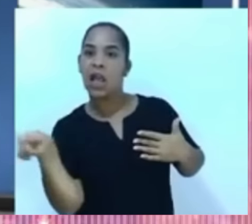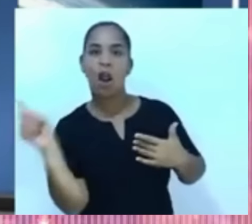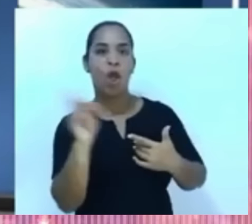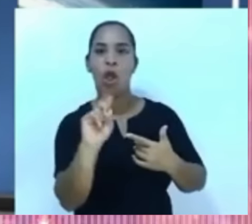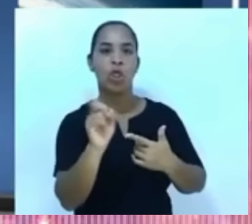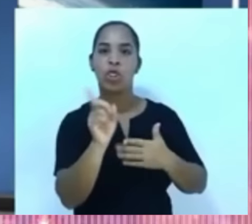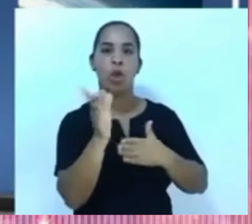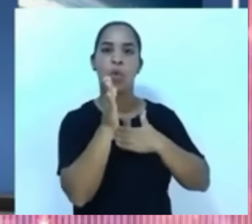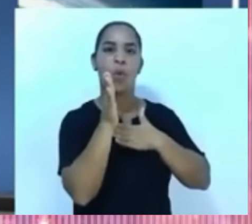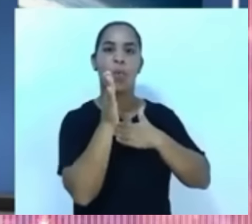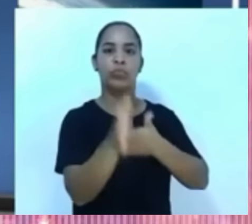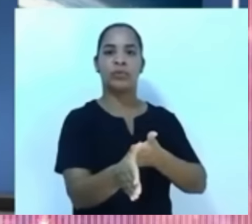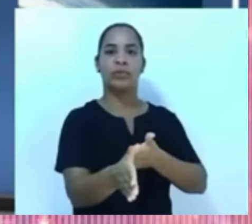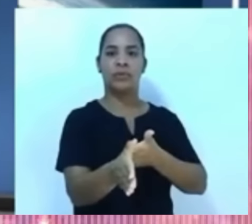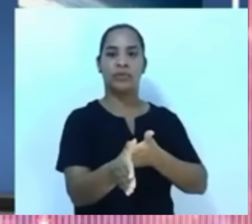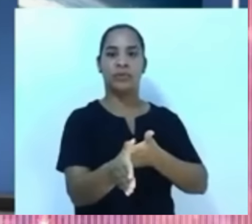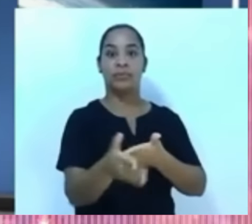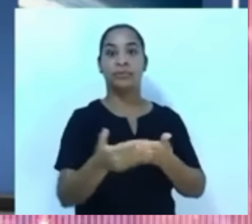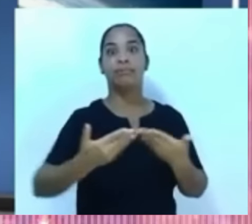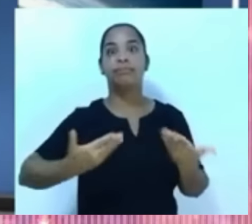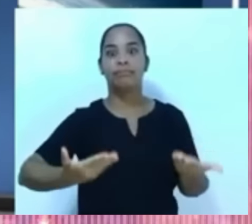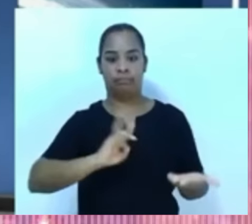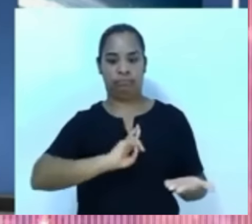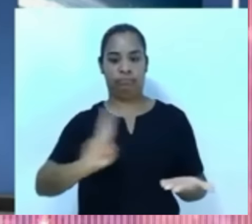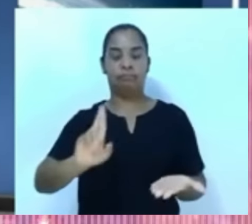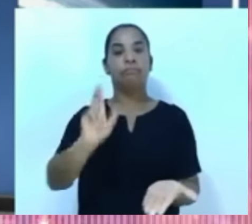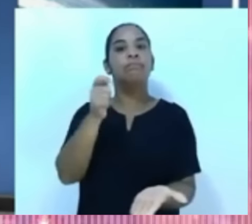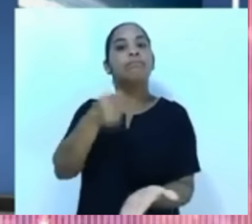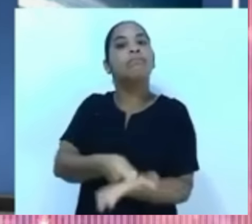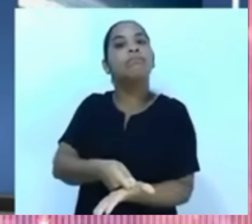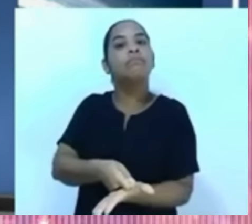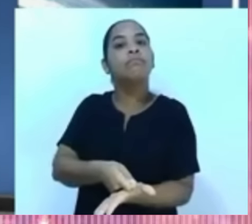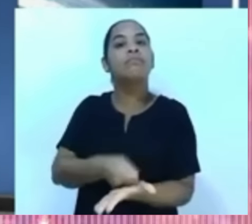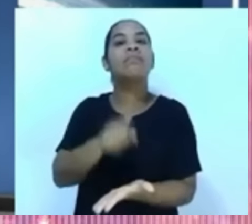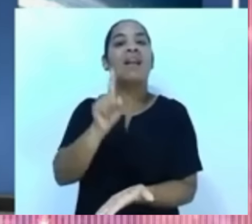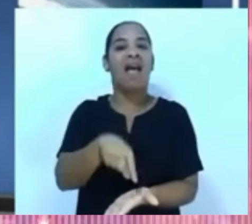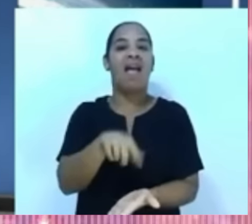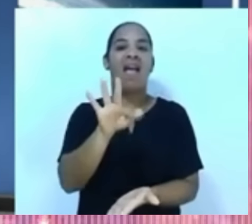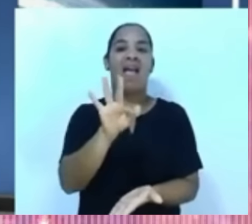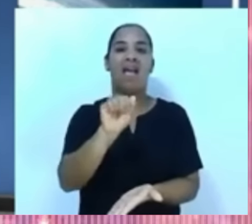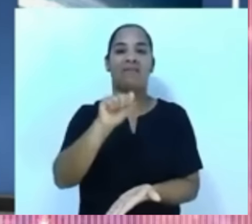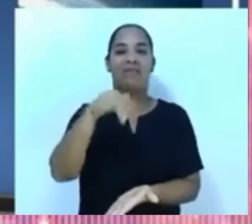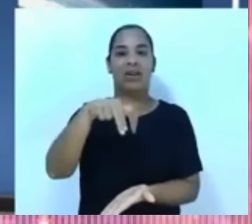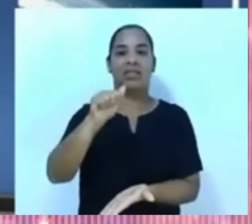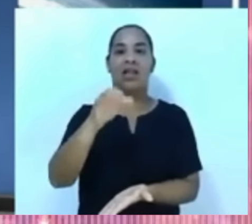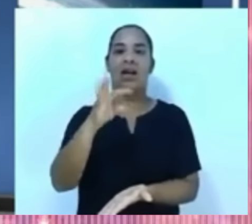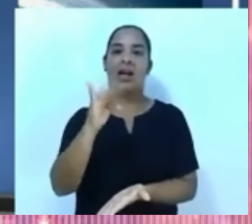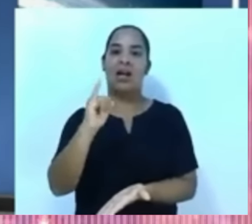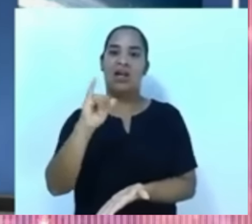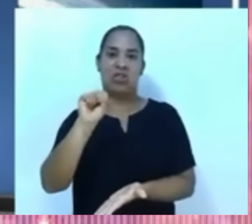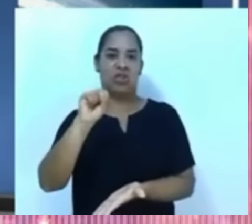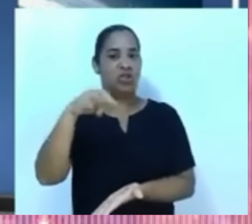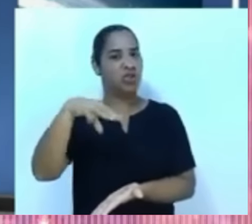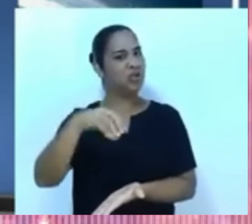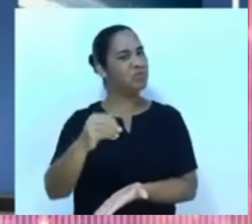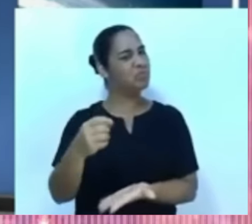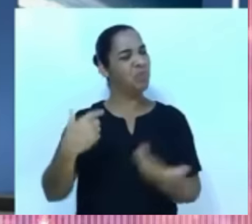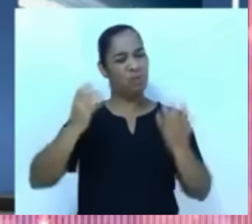discam do impositivo religioso nesse fanatismo mórbido nesse desvio de